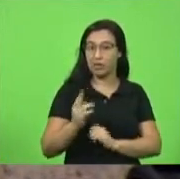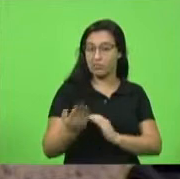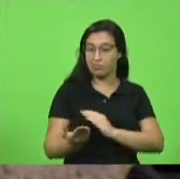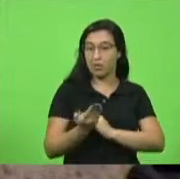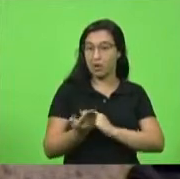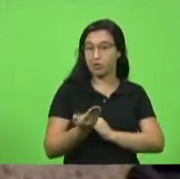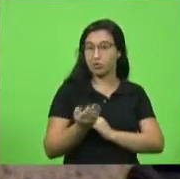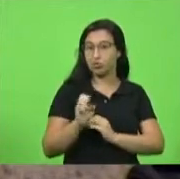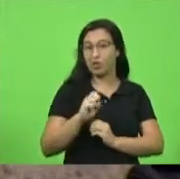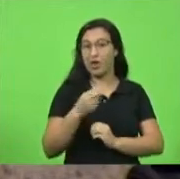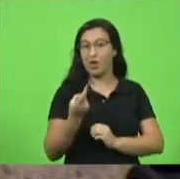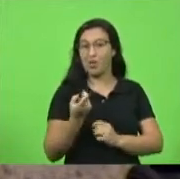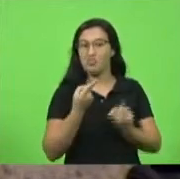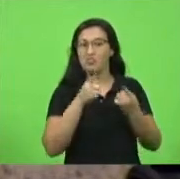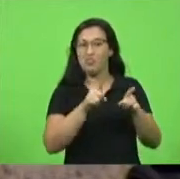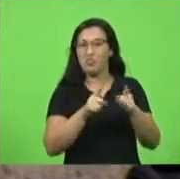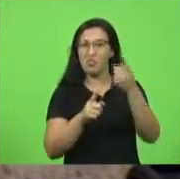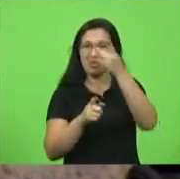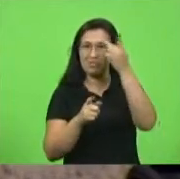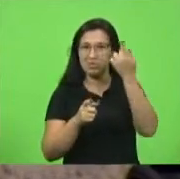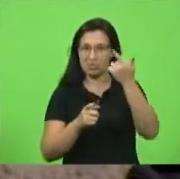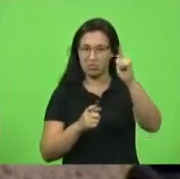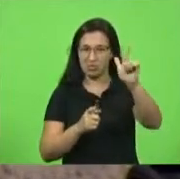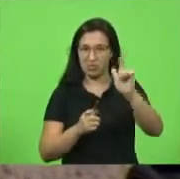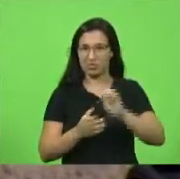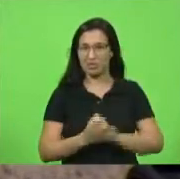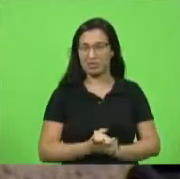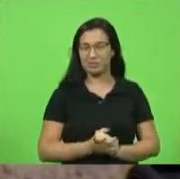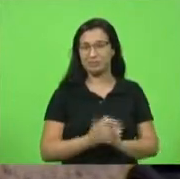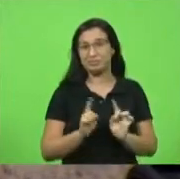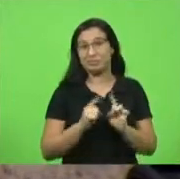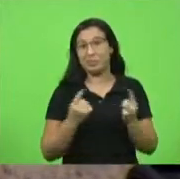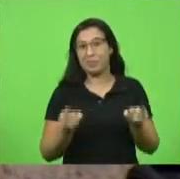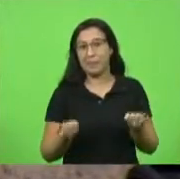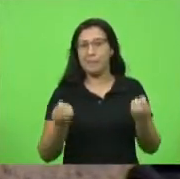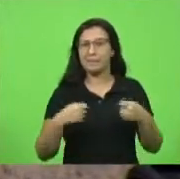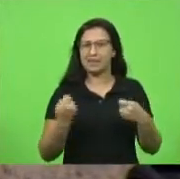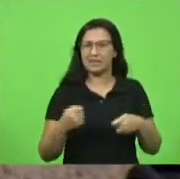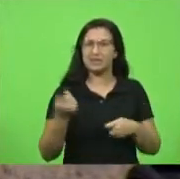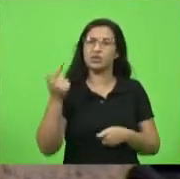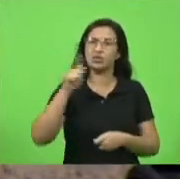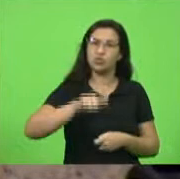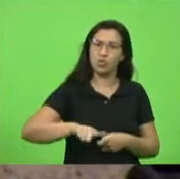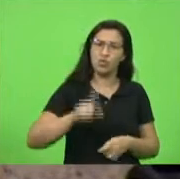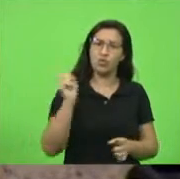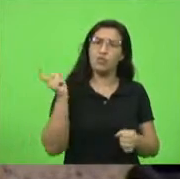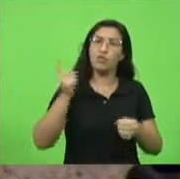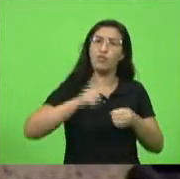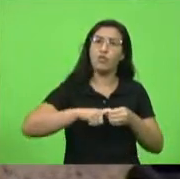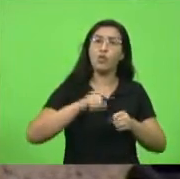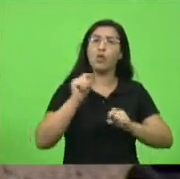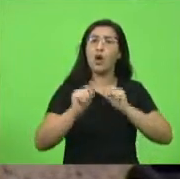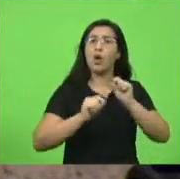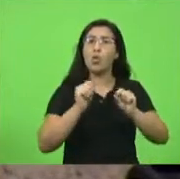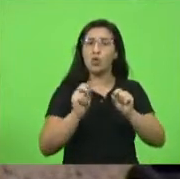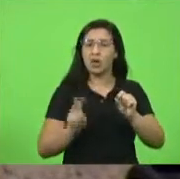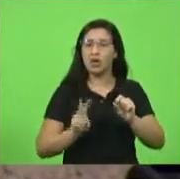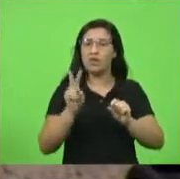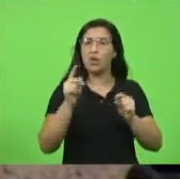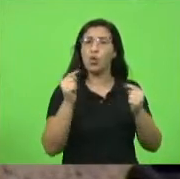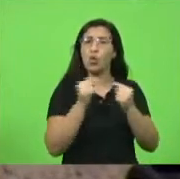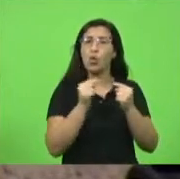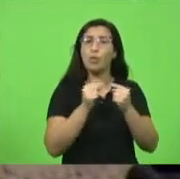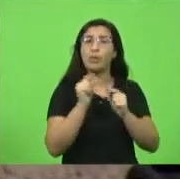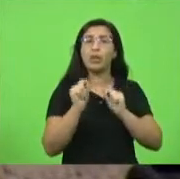ataque ao meu oponente. Então, nós temos que resgatar O que, que é um valor fundamental?